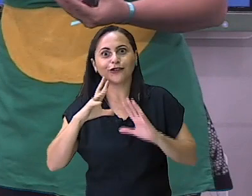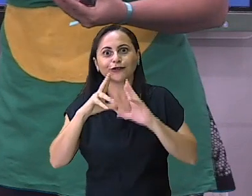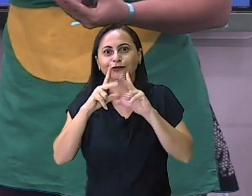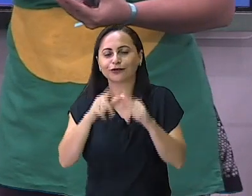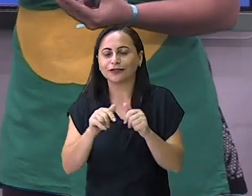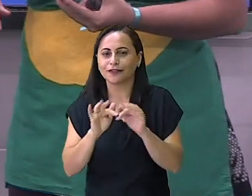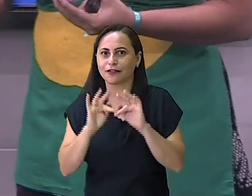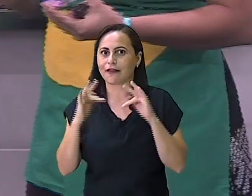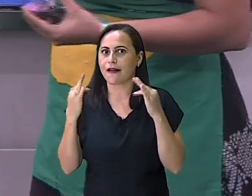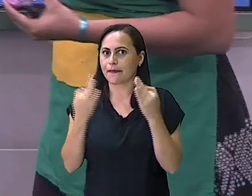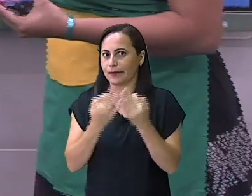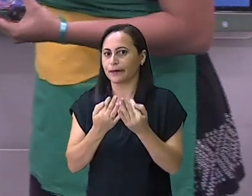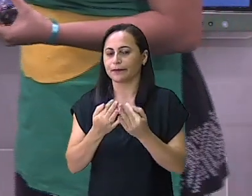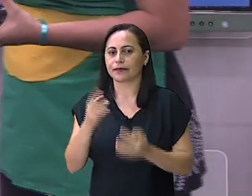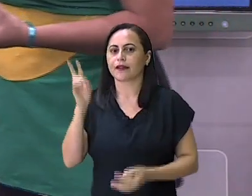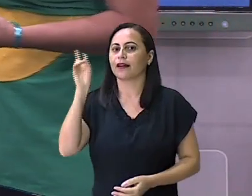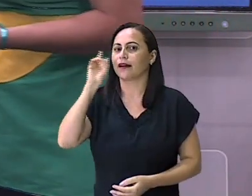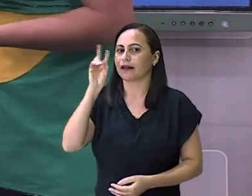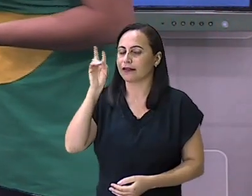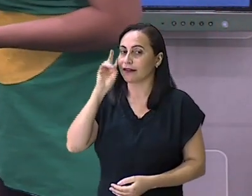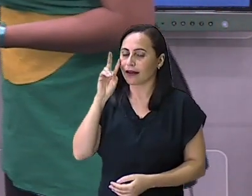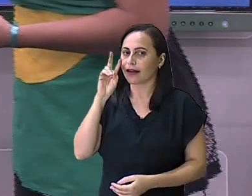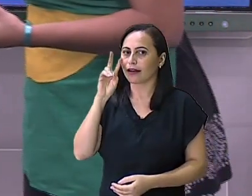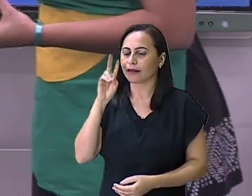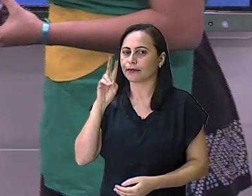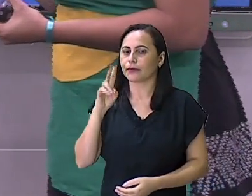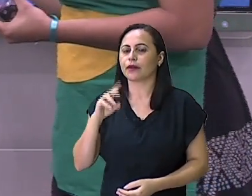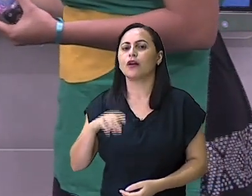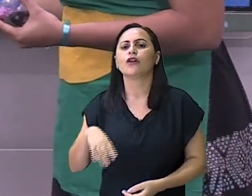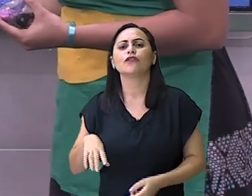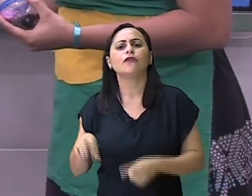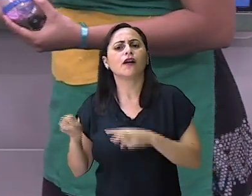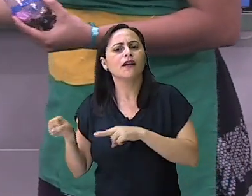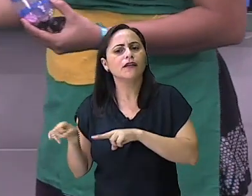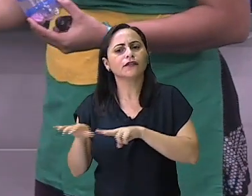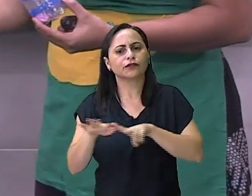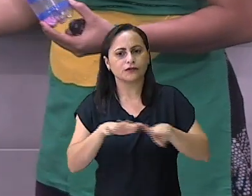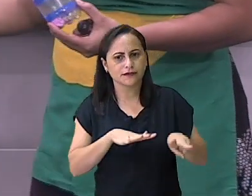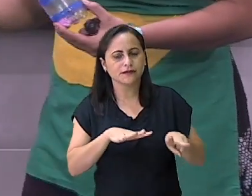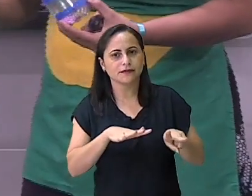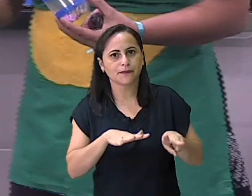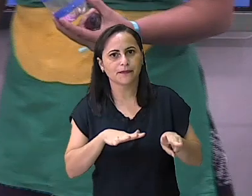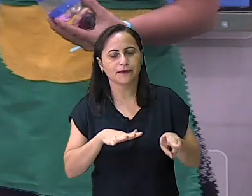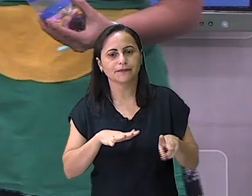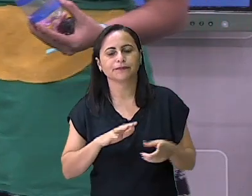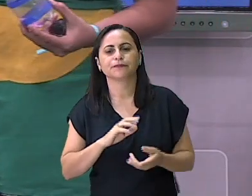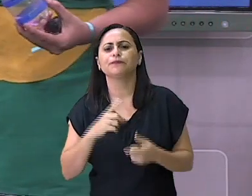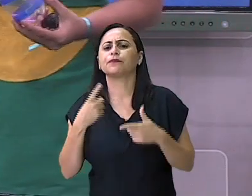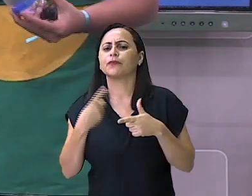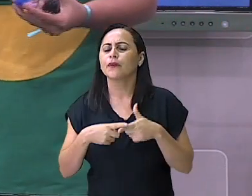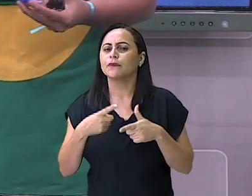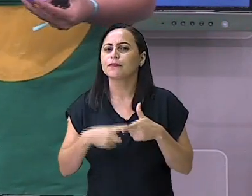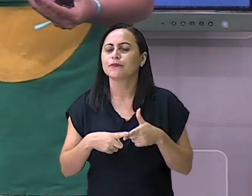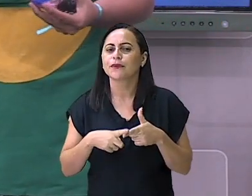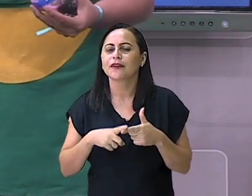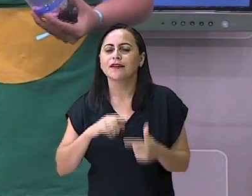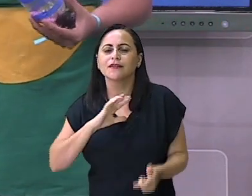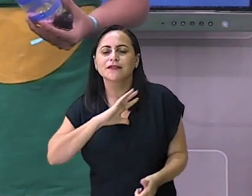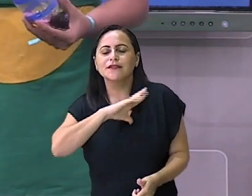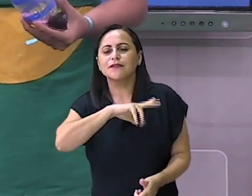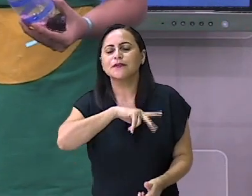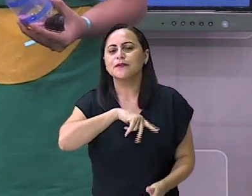se esqueçam de falar os dias da semana, não é mesmo? Porque nós amamos